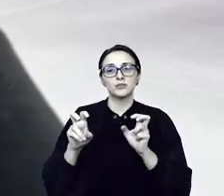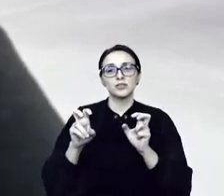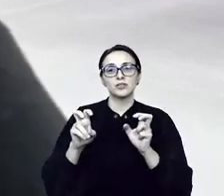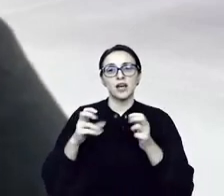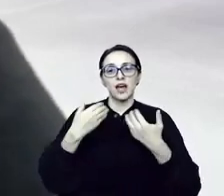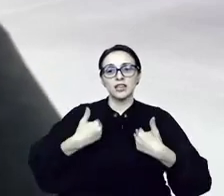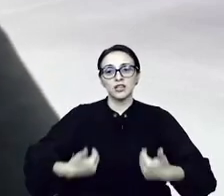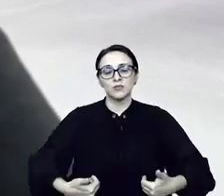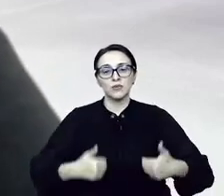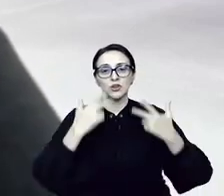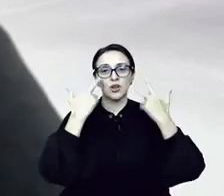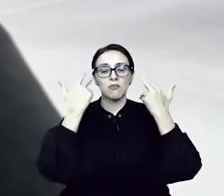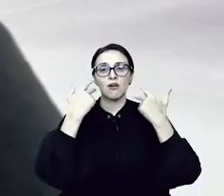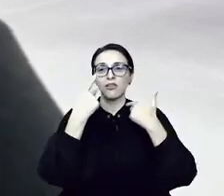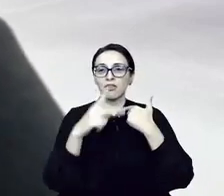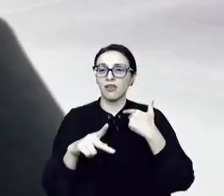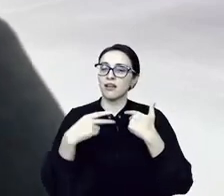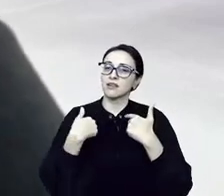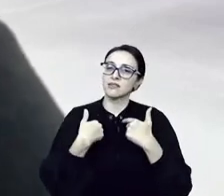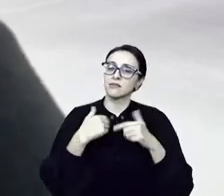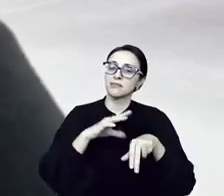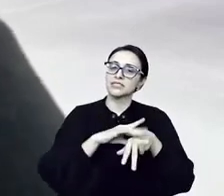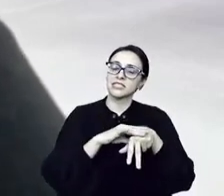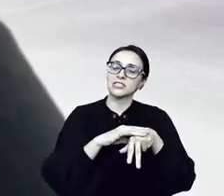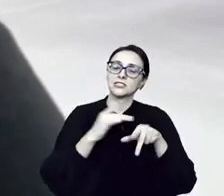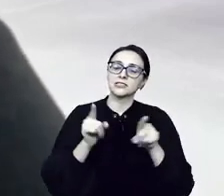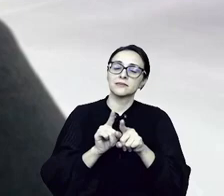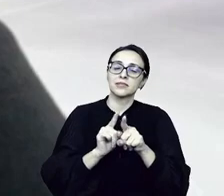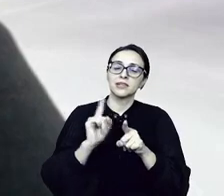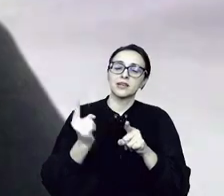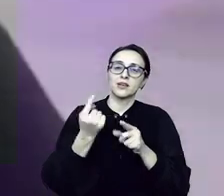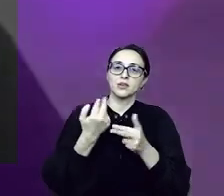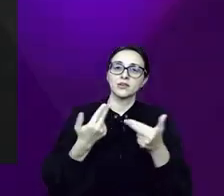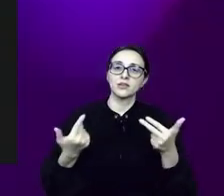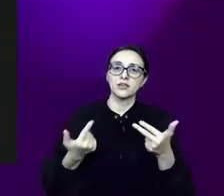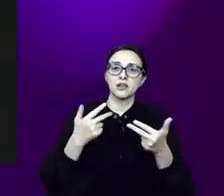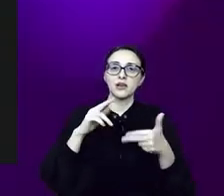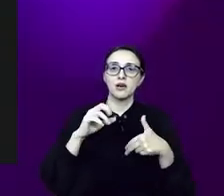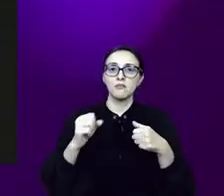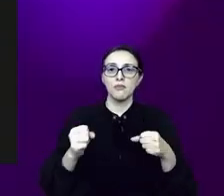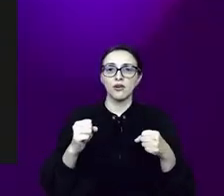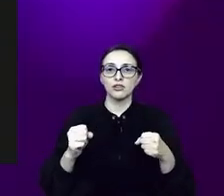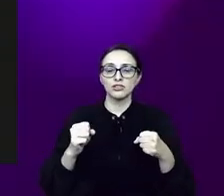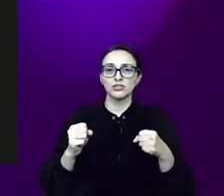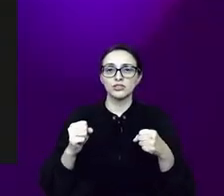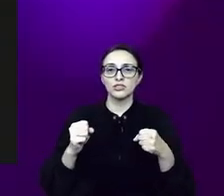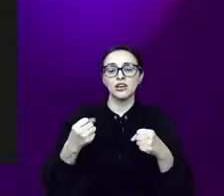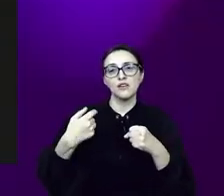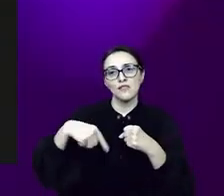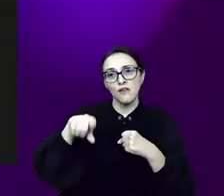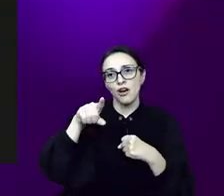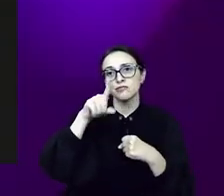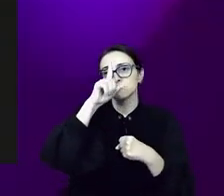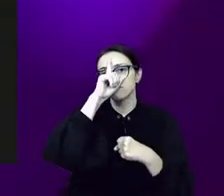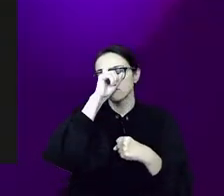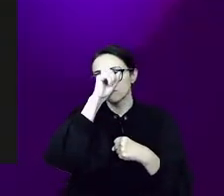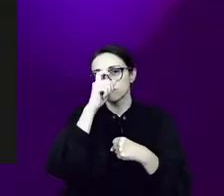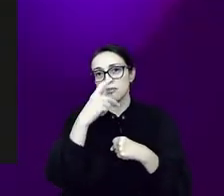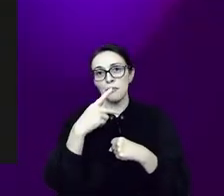anatomia normal desse paciente, né? Provavelmente é um caso submetido a uma redução em pronto-socorro,